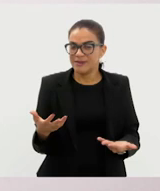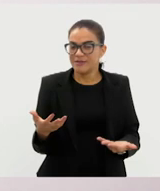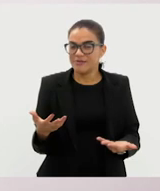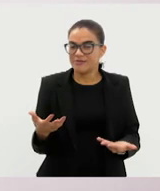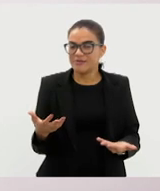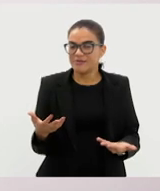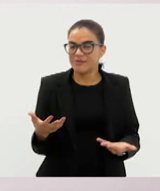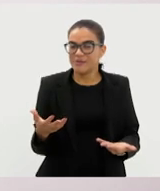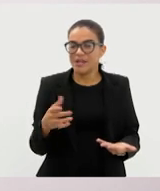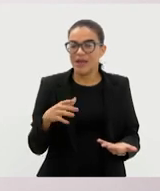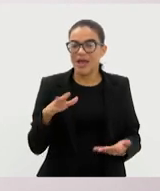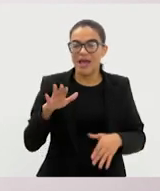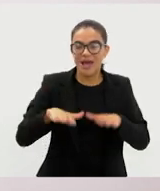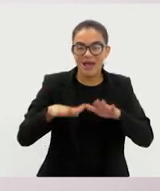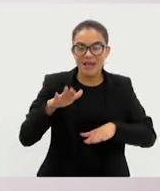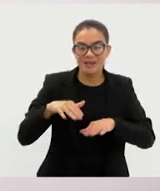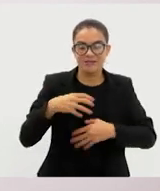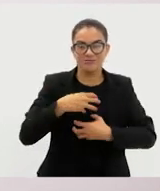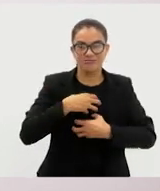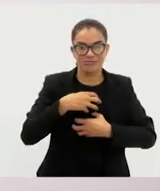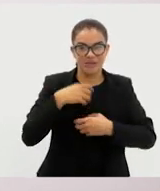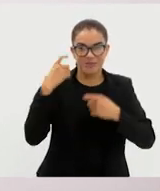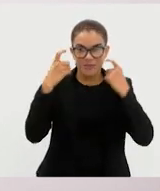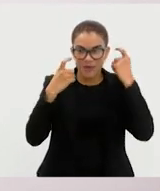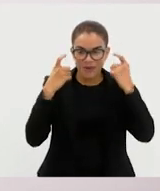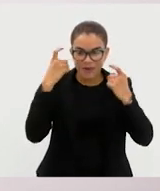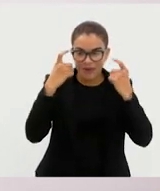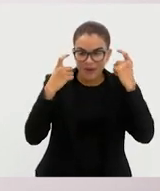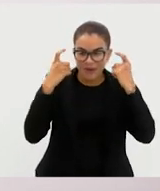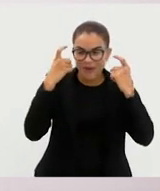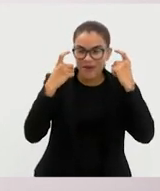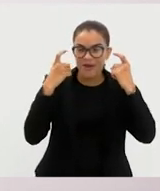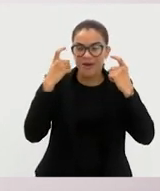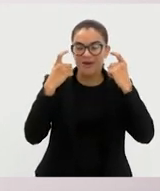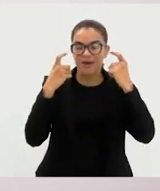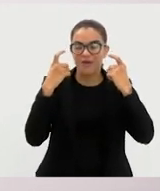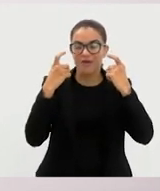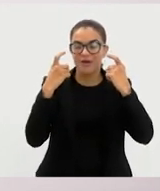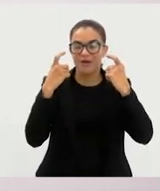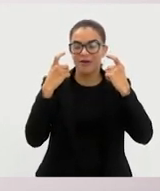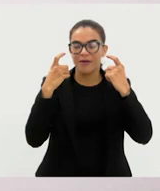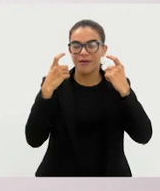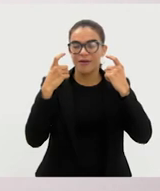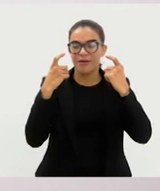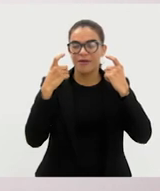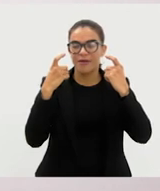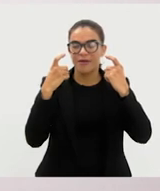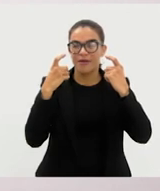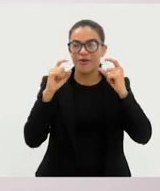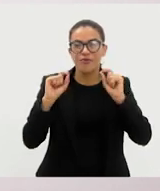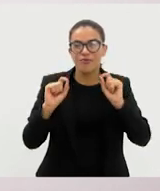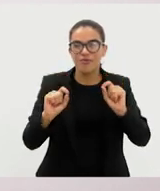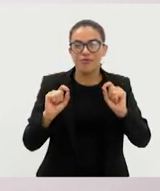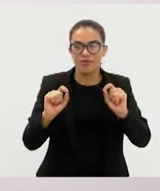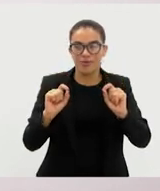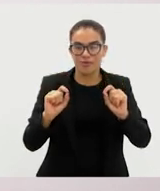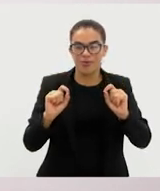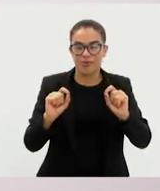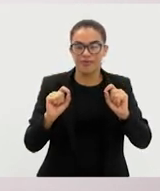o que às vezes me preocupa, eu já falei isso para o governador e falei para o secretário Lobo, é que